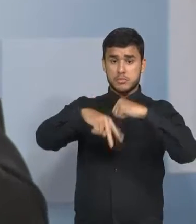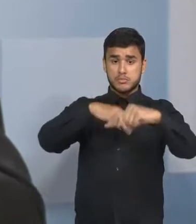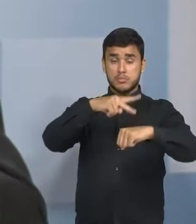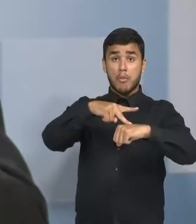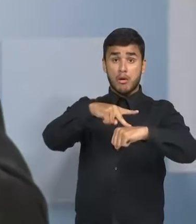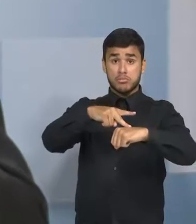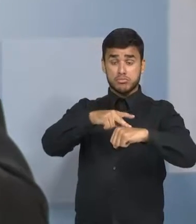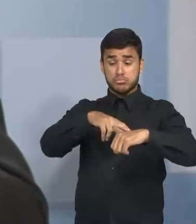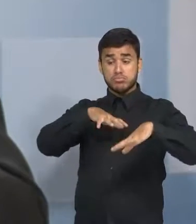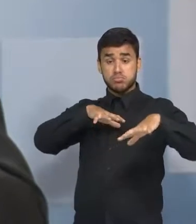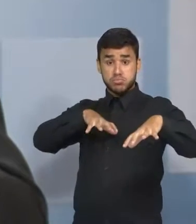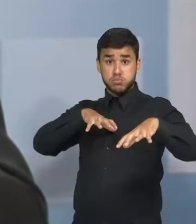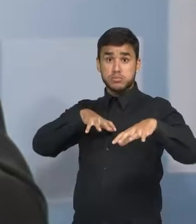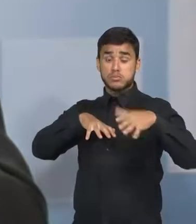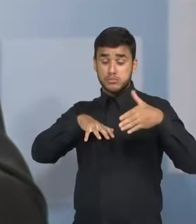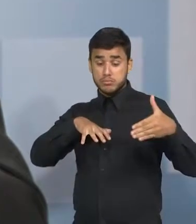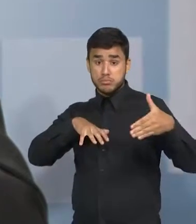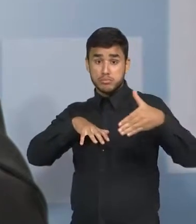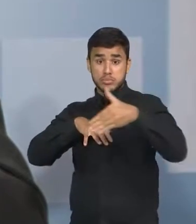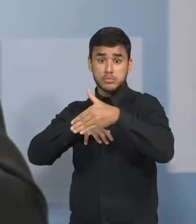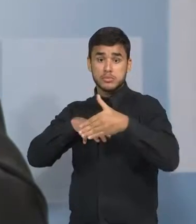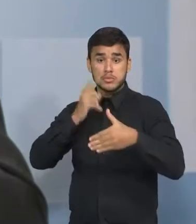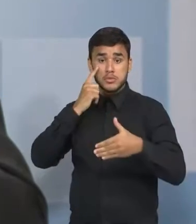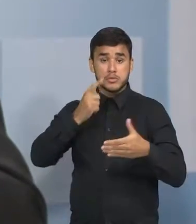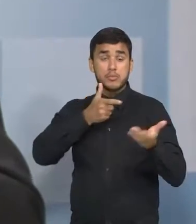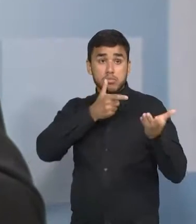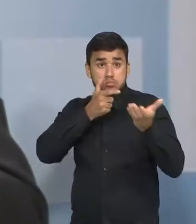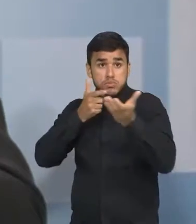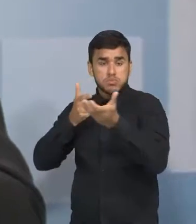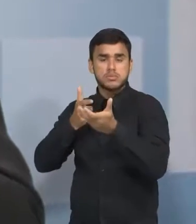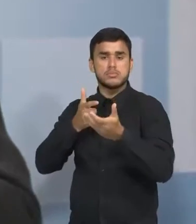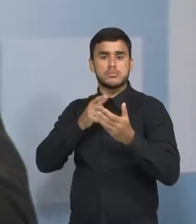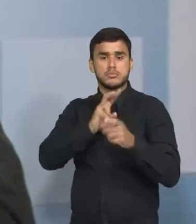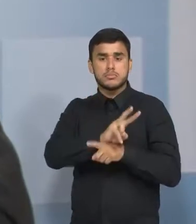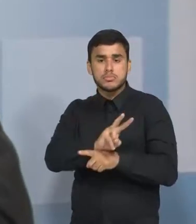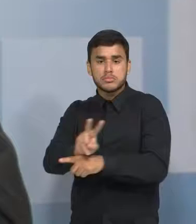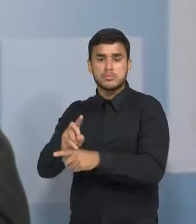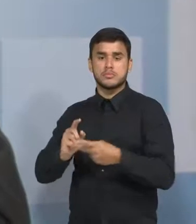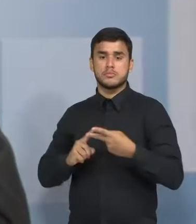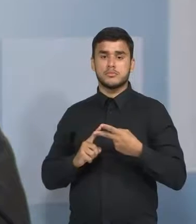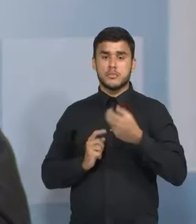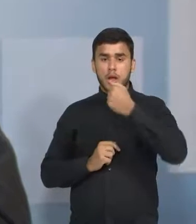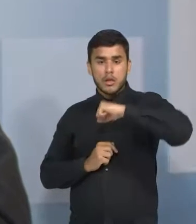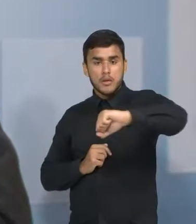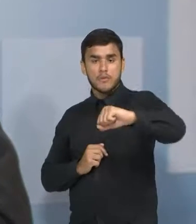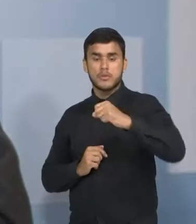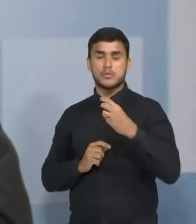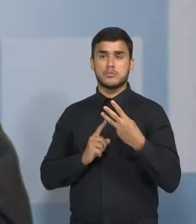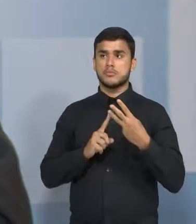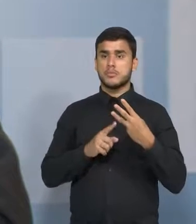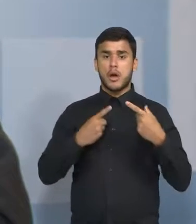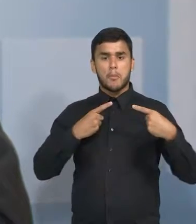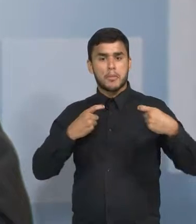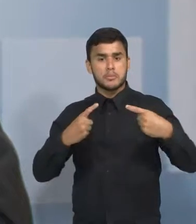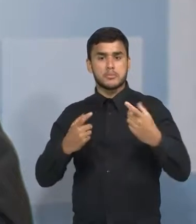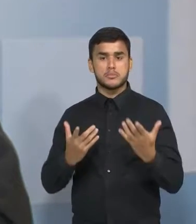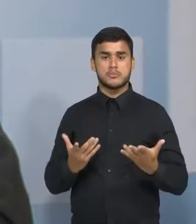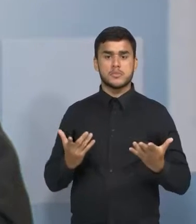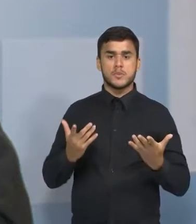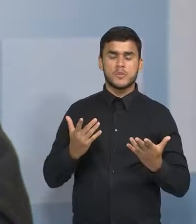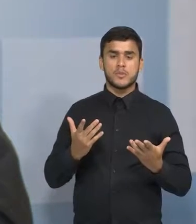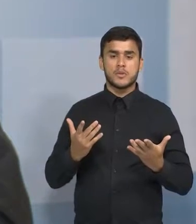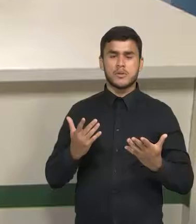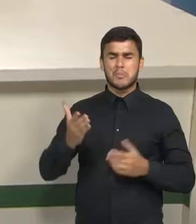faz. Combate na selva, tá entendendo? A Marinha, defesa do território, invasão, a guerra. A última guerra que nós tivemos